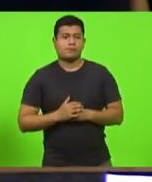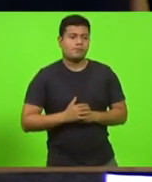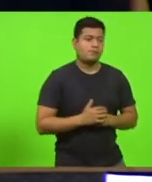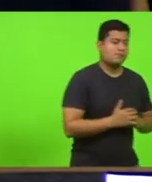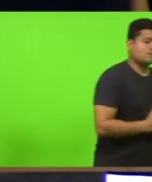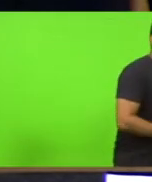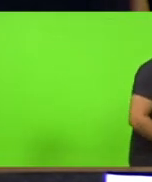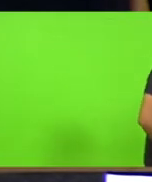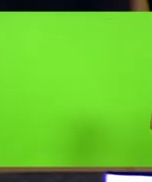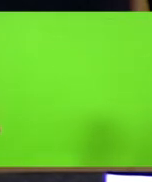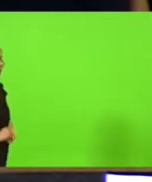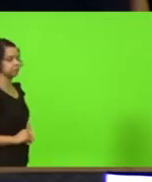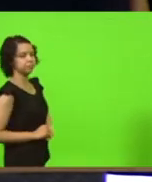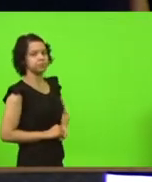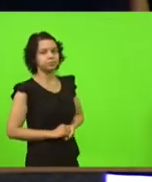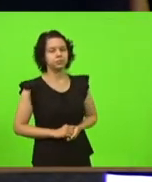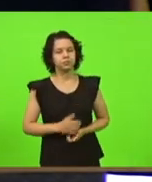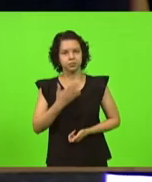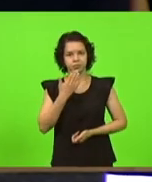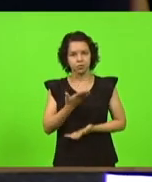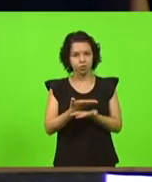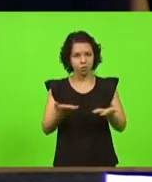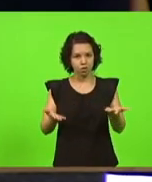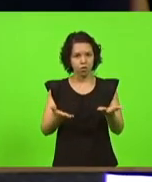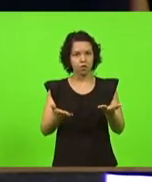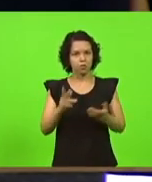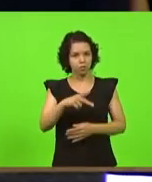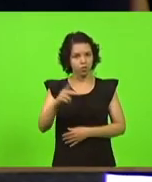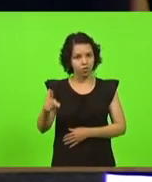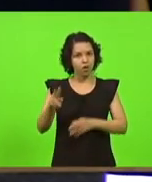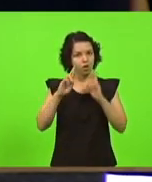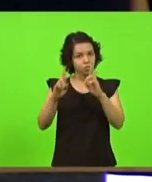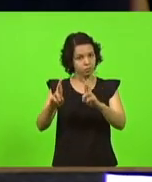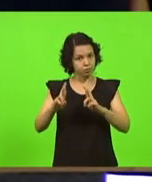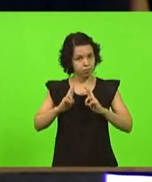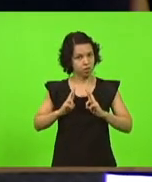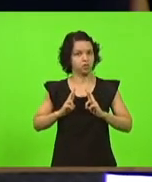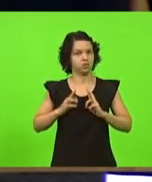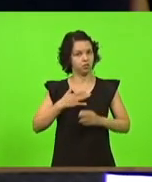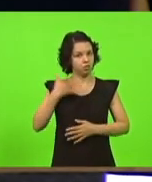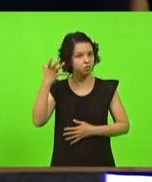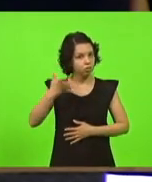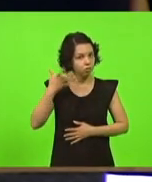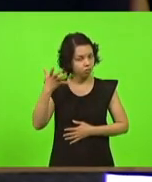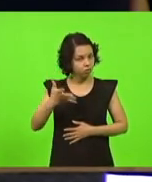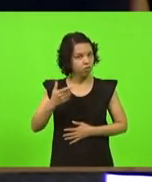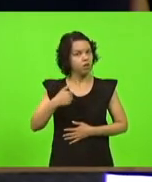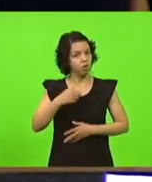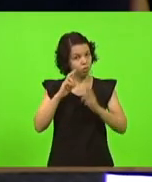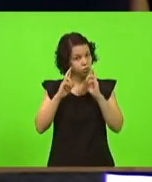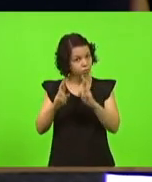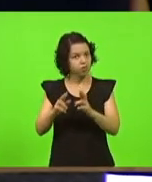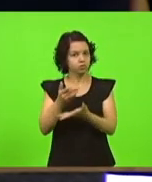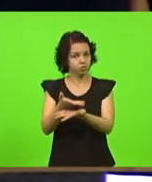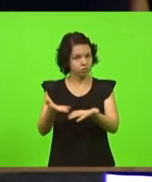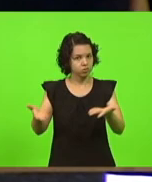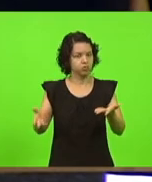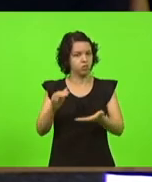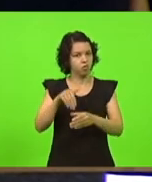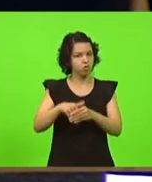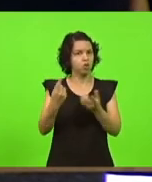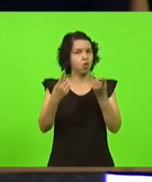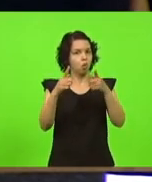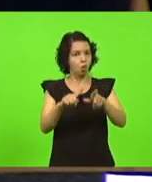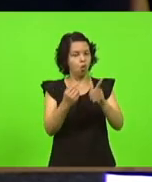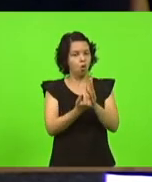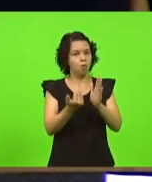que são professores respeitem a minha fala, como eu respeito vocês, como eu votei contra o aumento, a retirada de